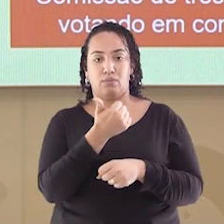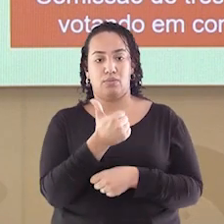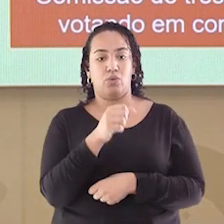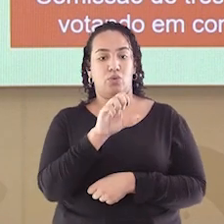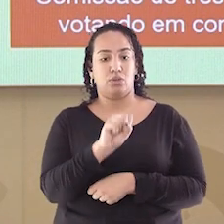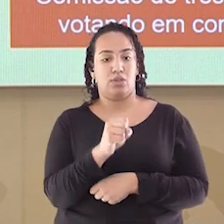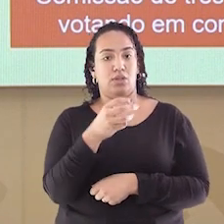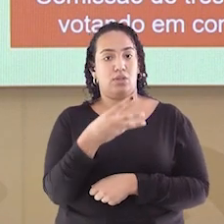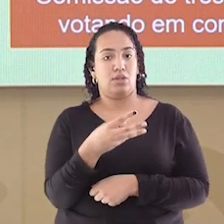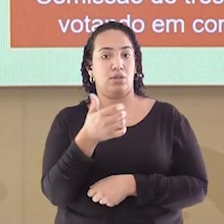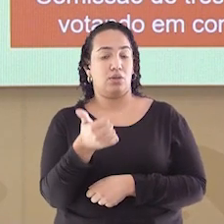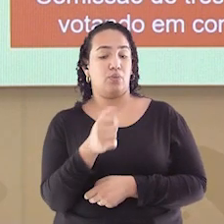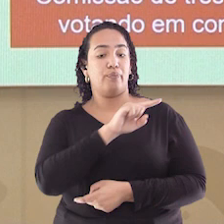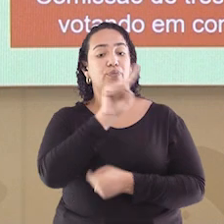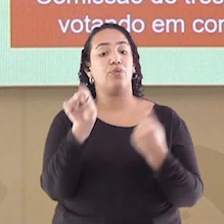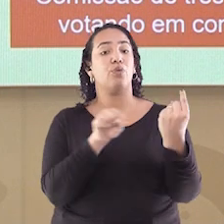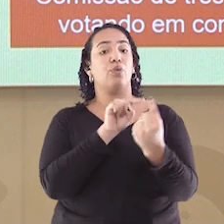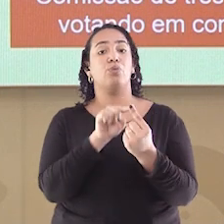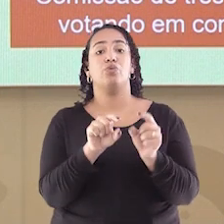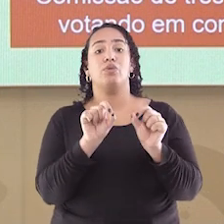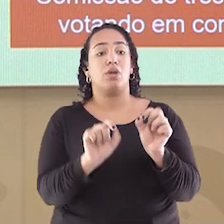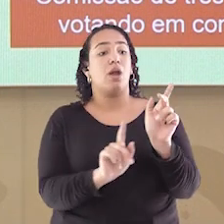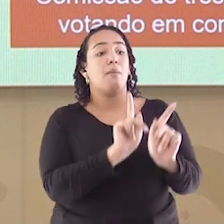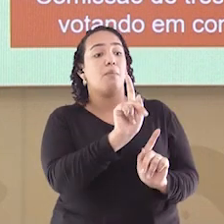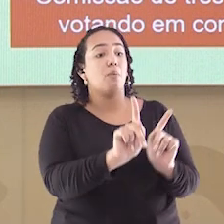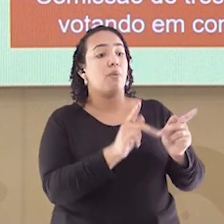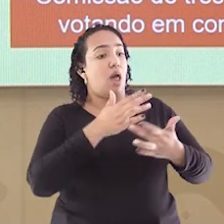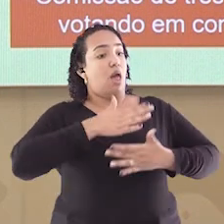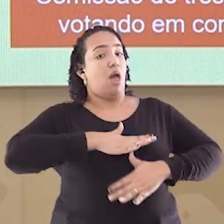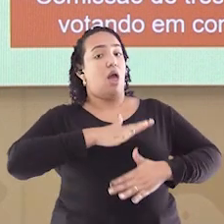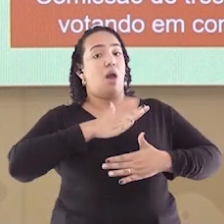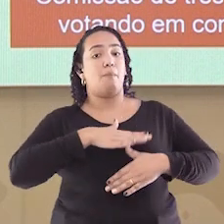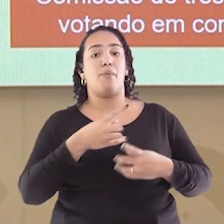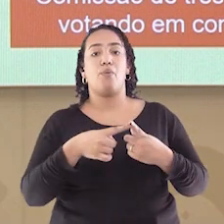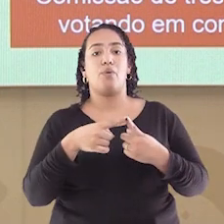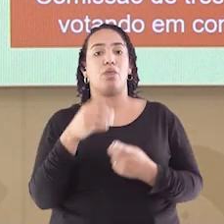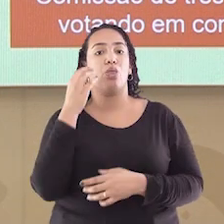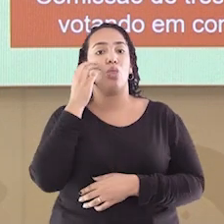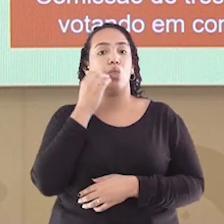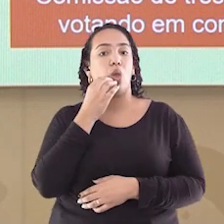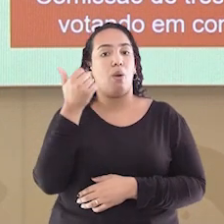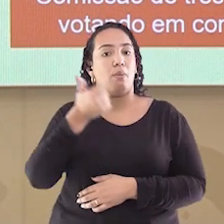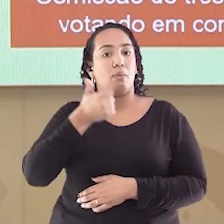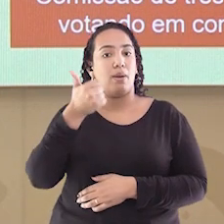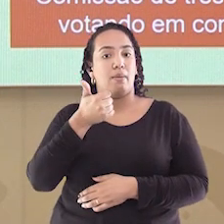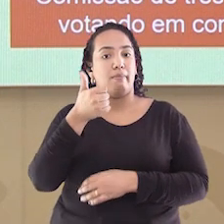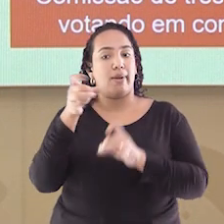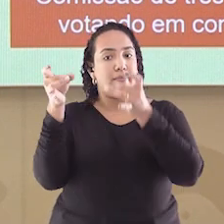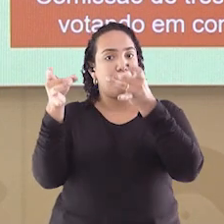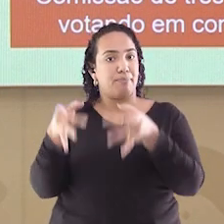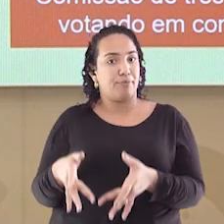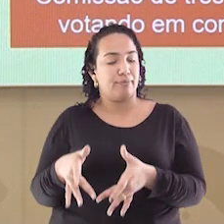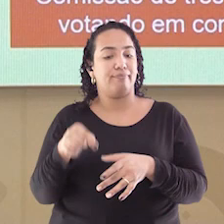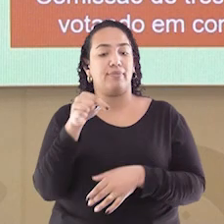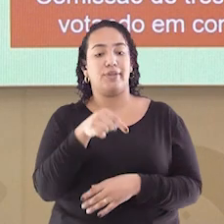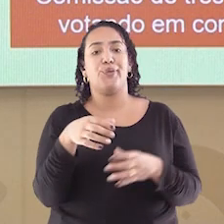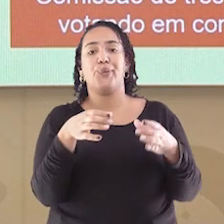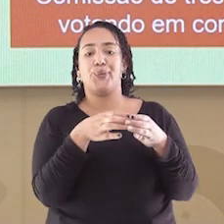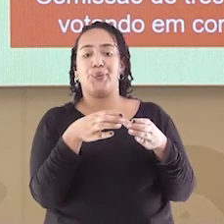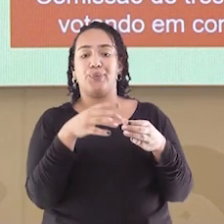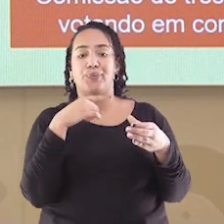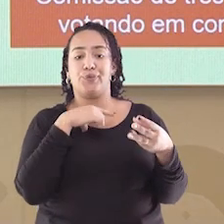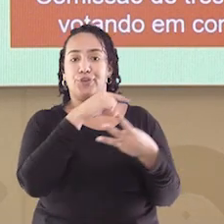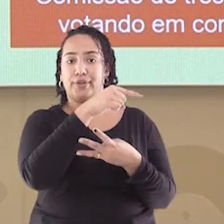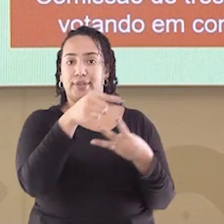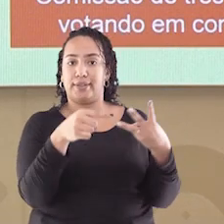1831, que tinha como objetivo acalmar os ânimos após a renúncia de Dom Pedro I. Ela era formada por uma comissão